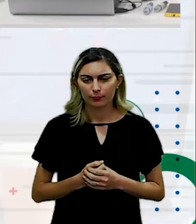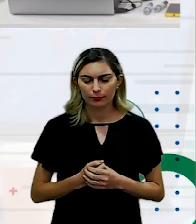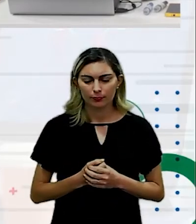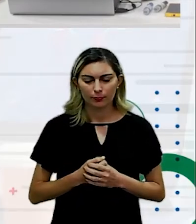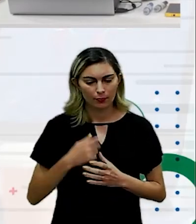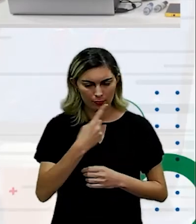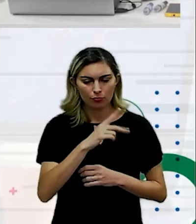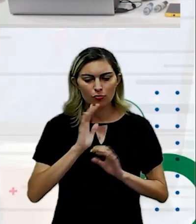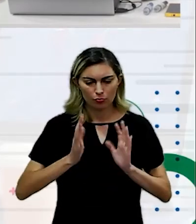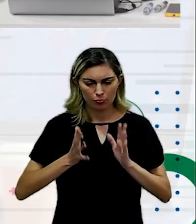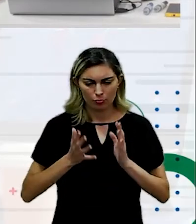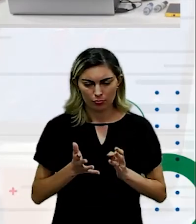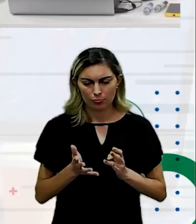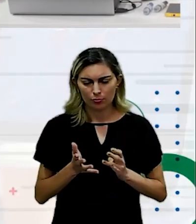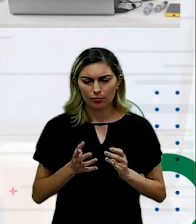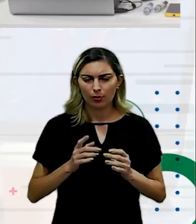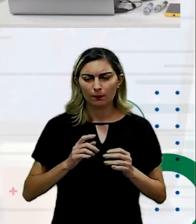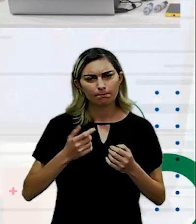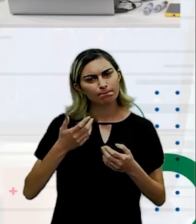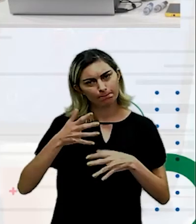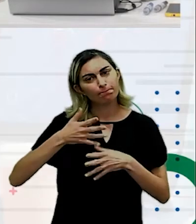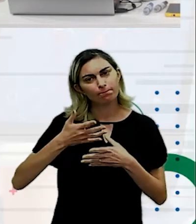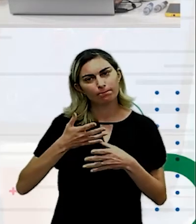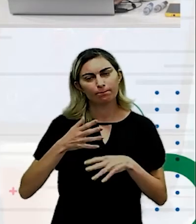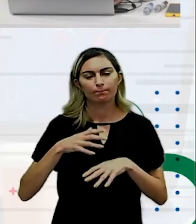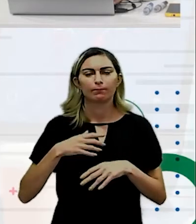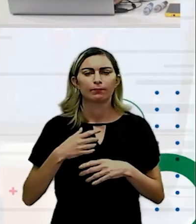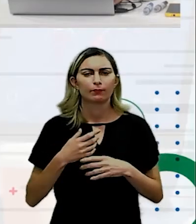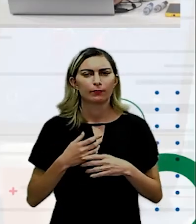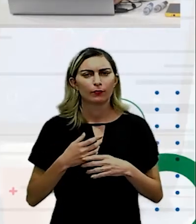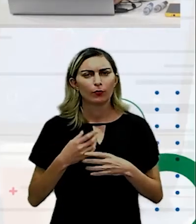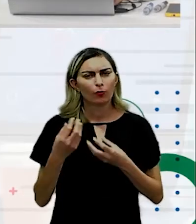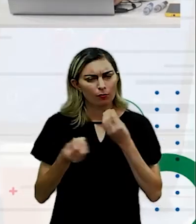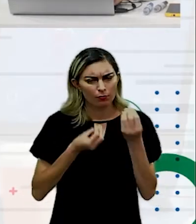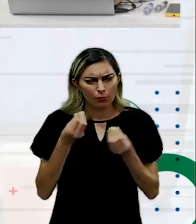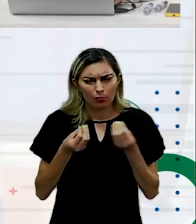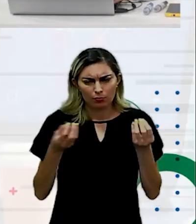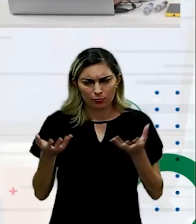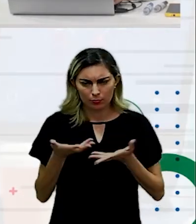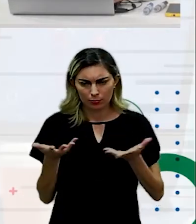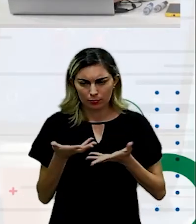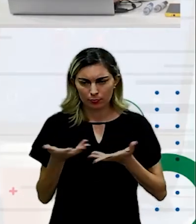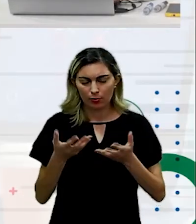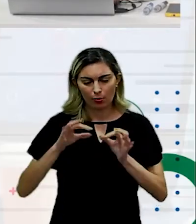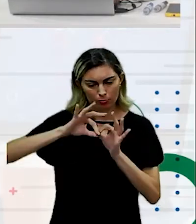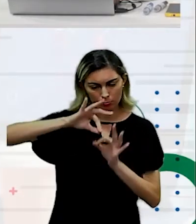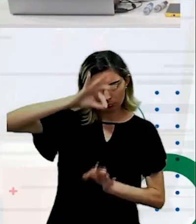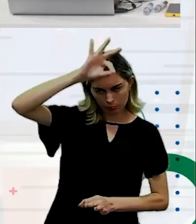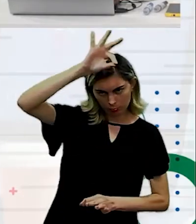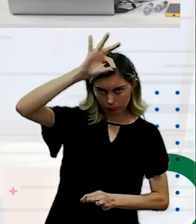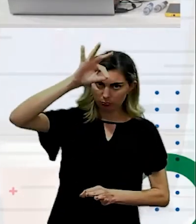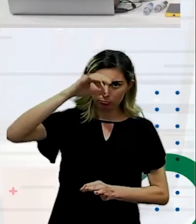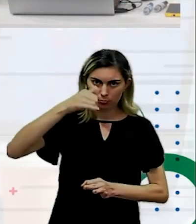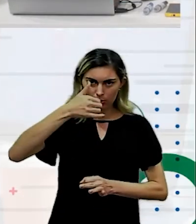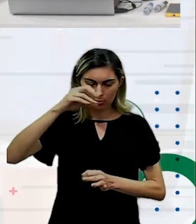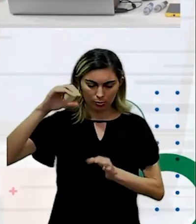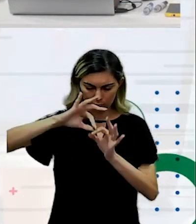Ele já ajustou para mim automaticamente. E, digamos, H é a altura, 100 de altura.